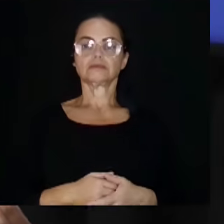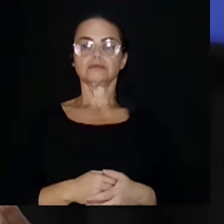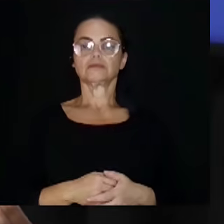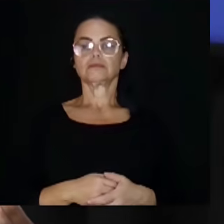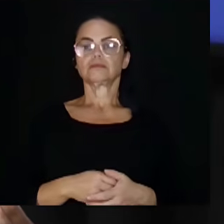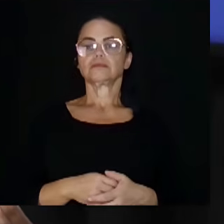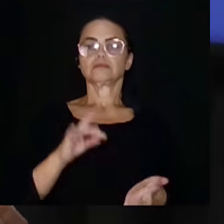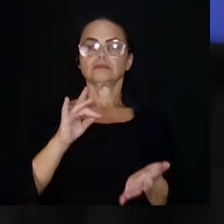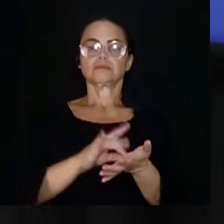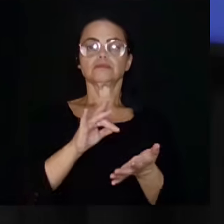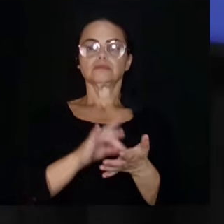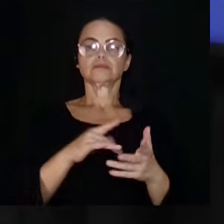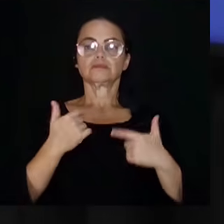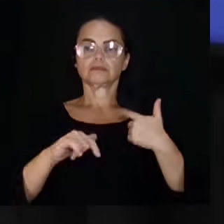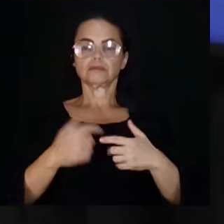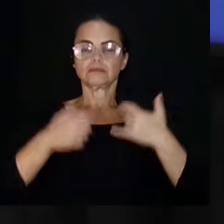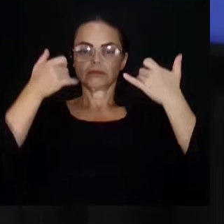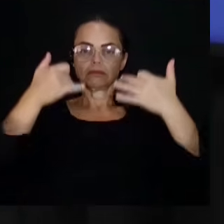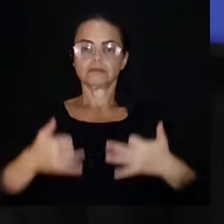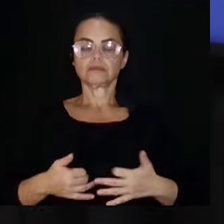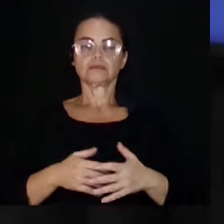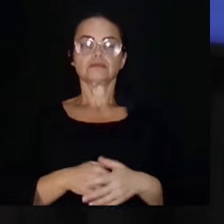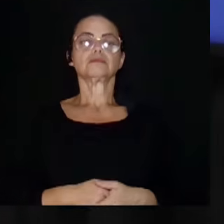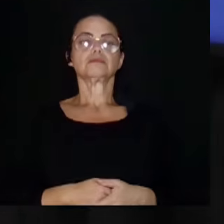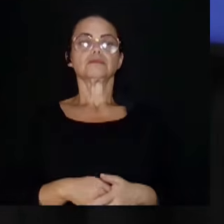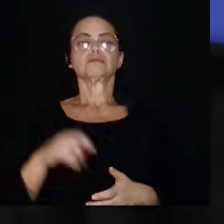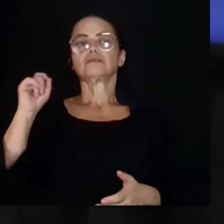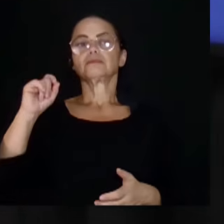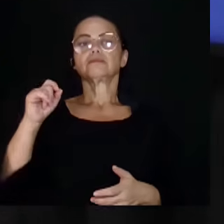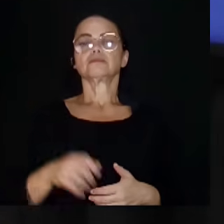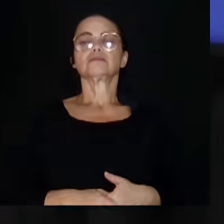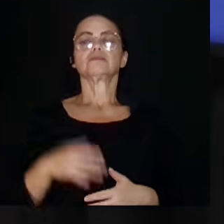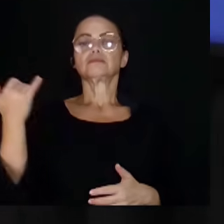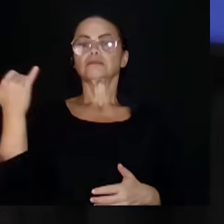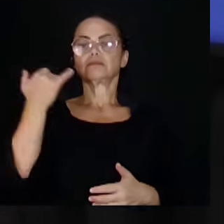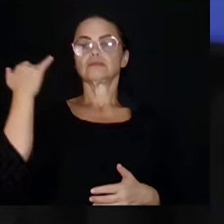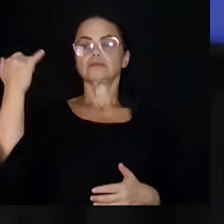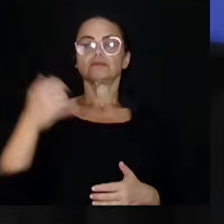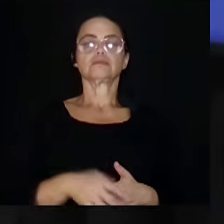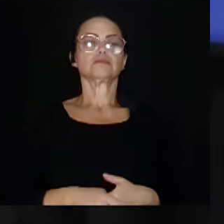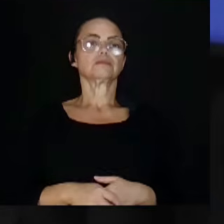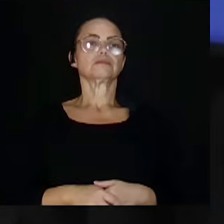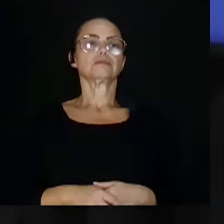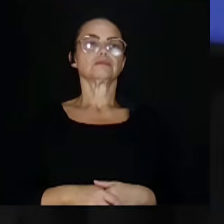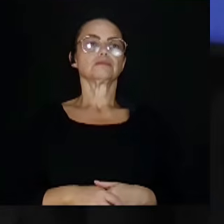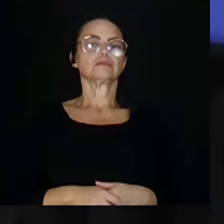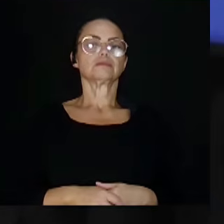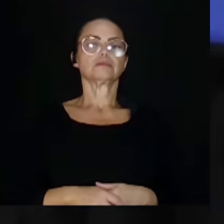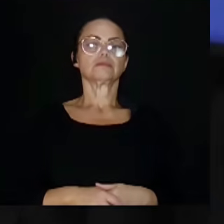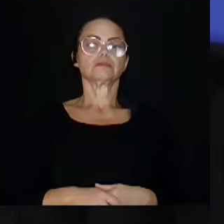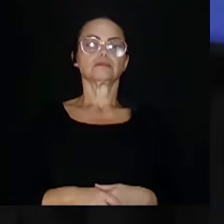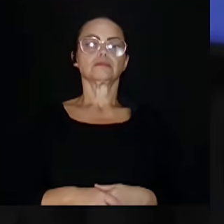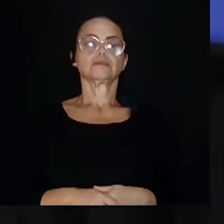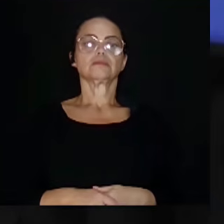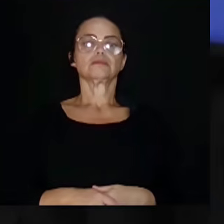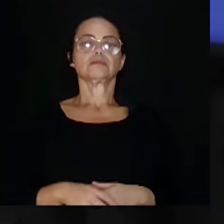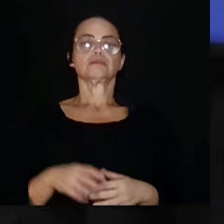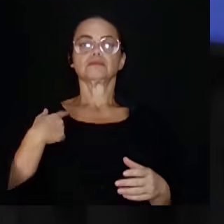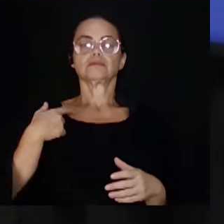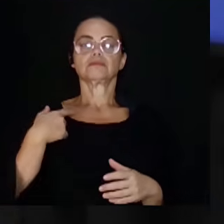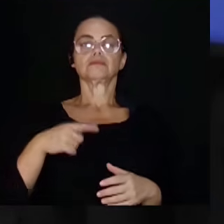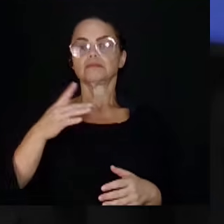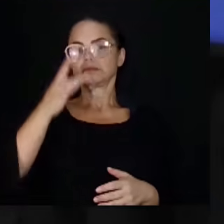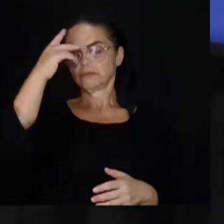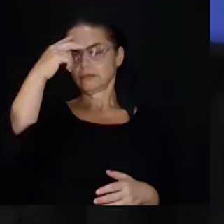trabalho? Explica para o nosso público e o que é tão importante. Falou que é saúde mental, isso já fala por si só, né? Porque a